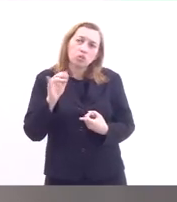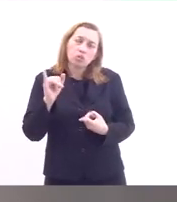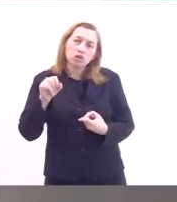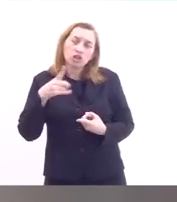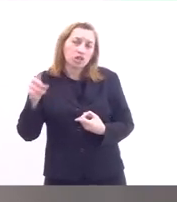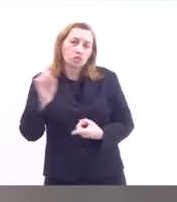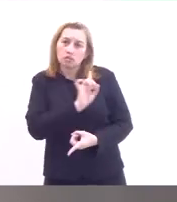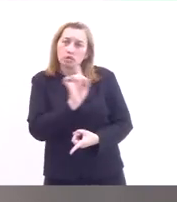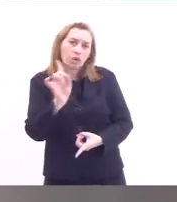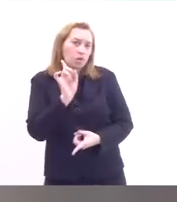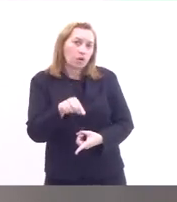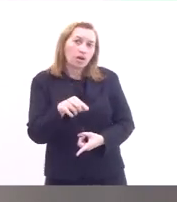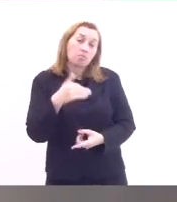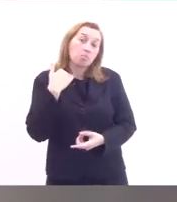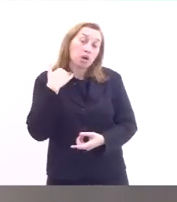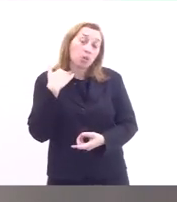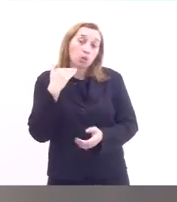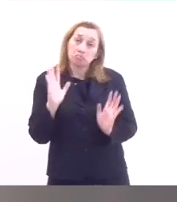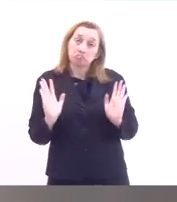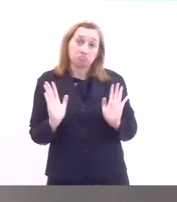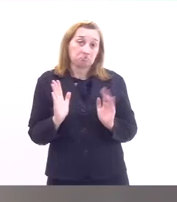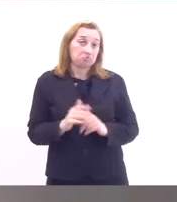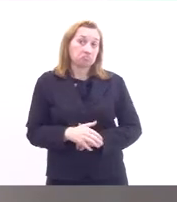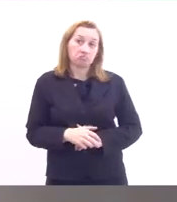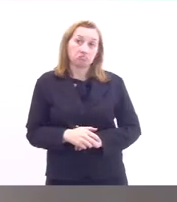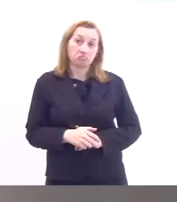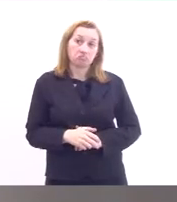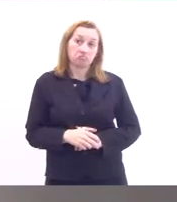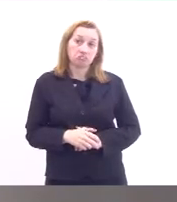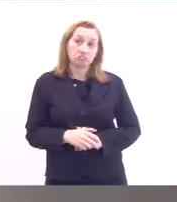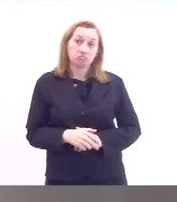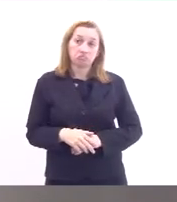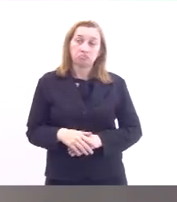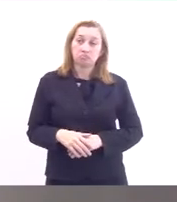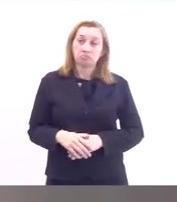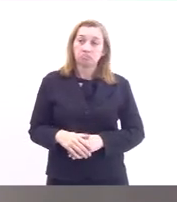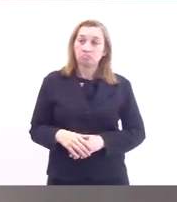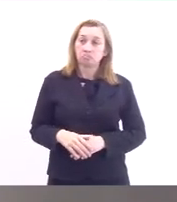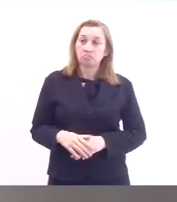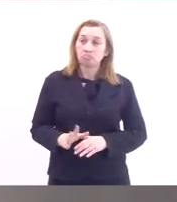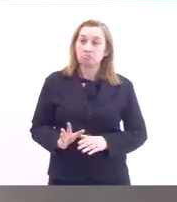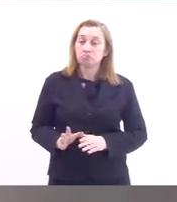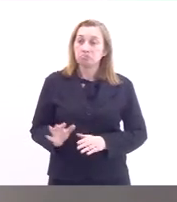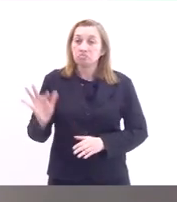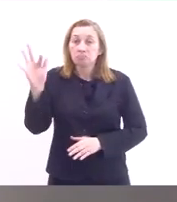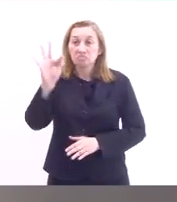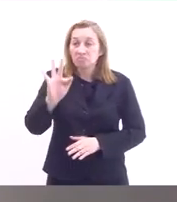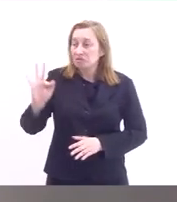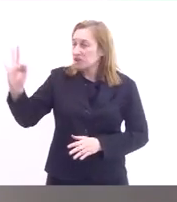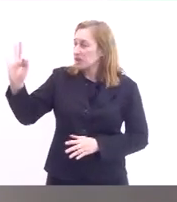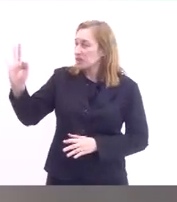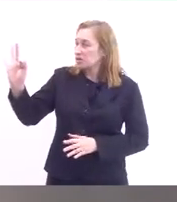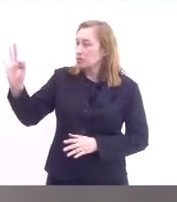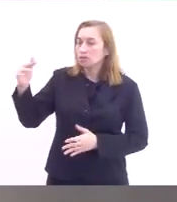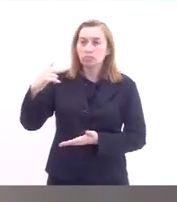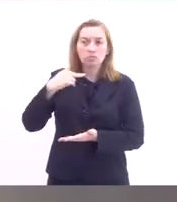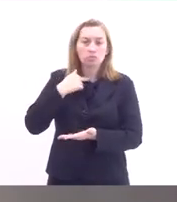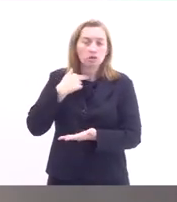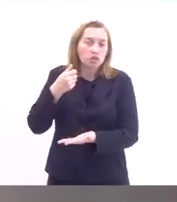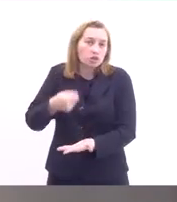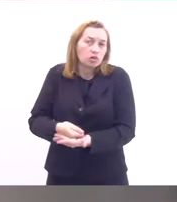banco, né? E um ente federativo não deveria estar cobrando